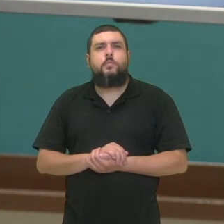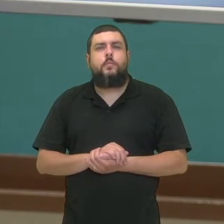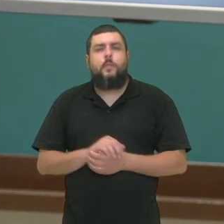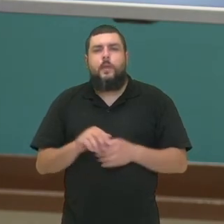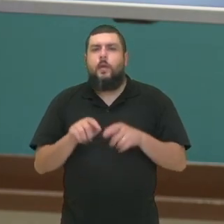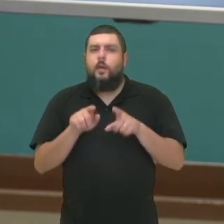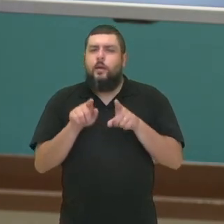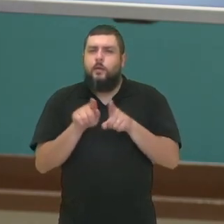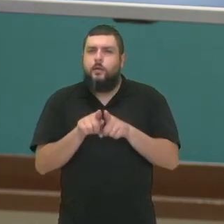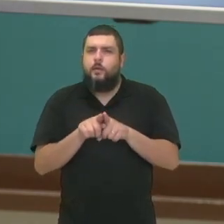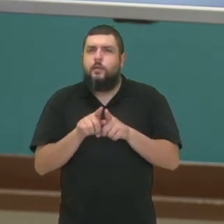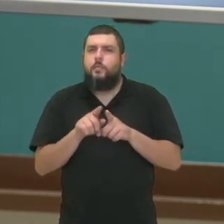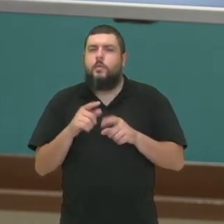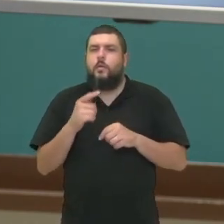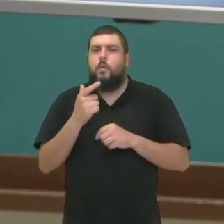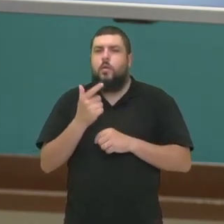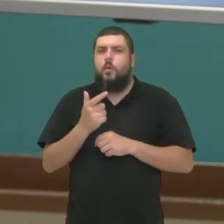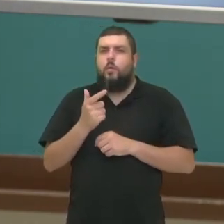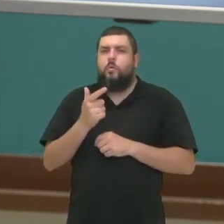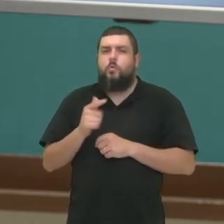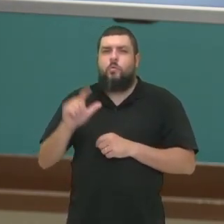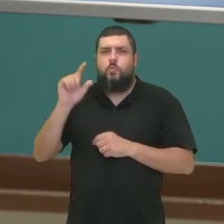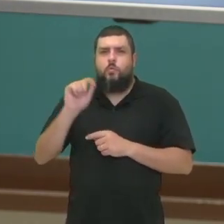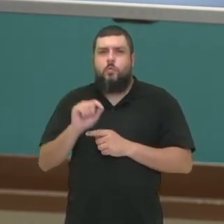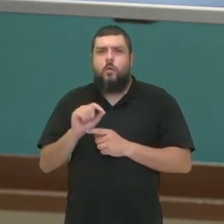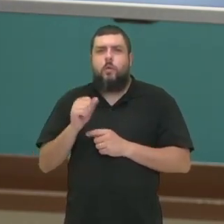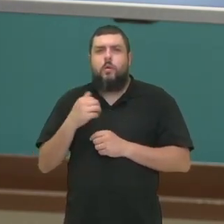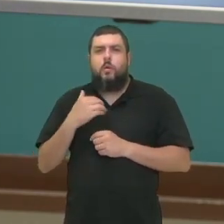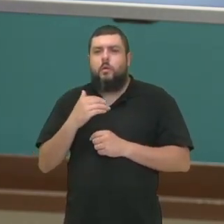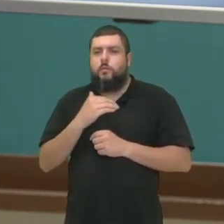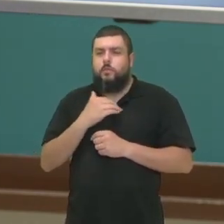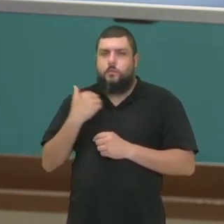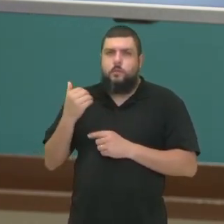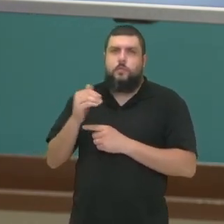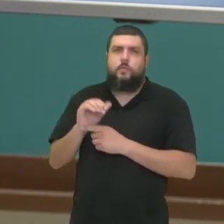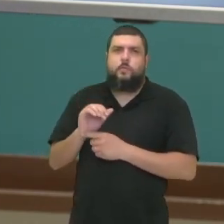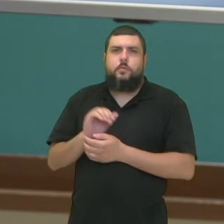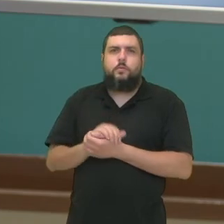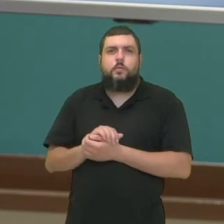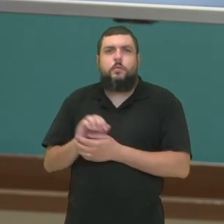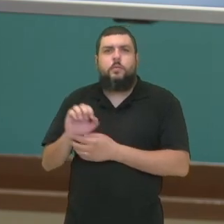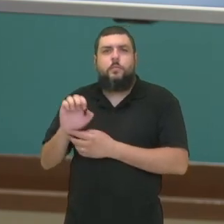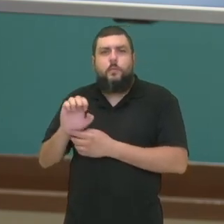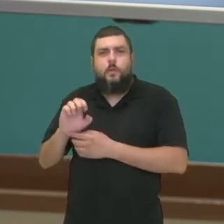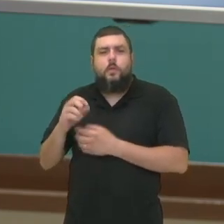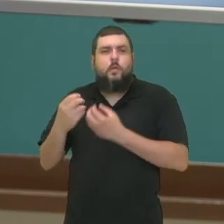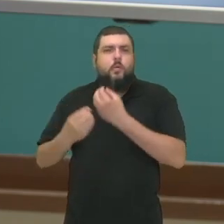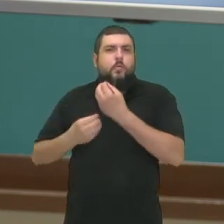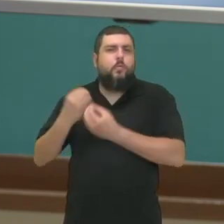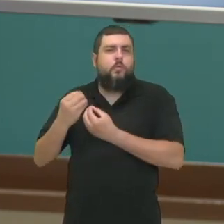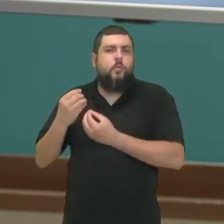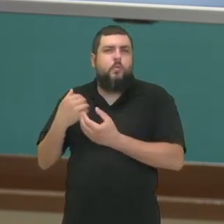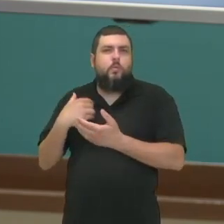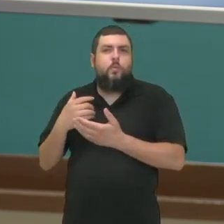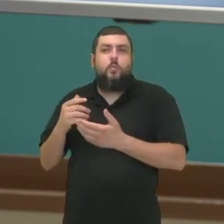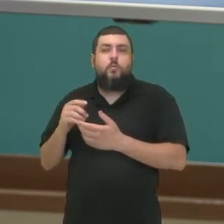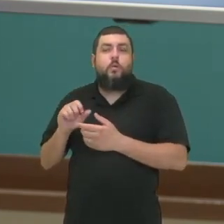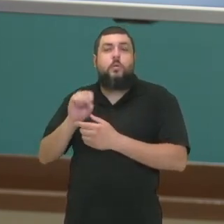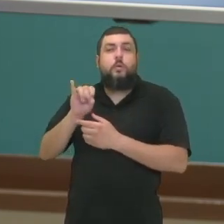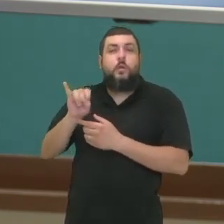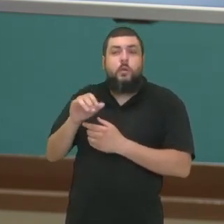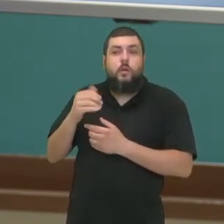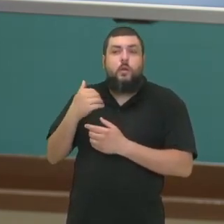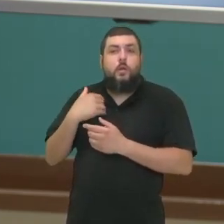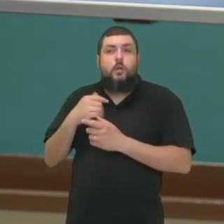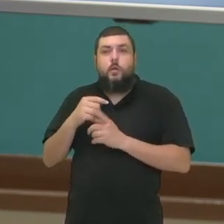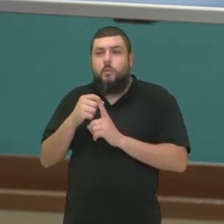também outras questões relacionadas também à morte do Espartaco, relacionado sobre que fim levou, pode ter sido inclusive